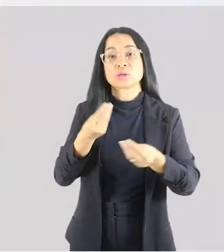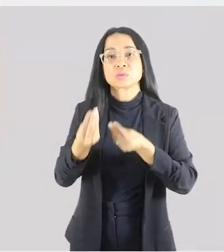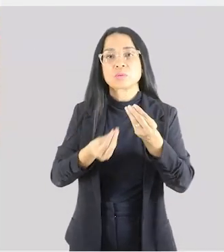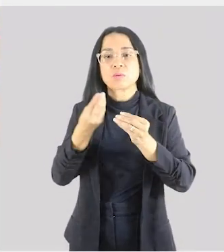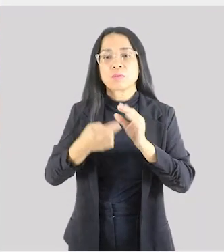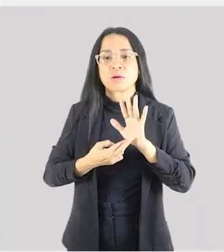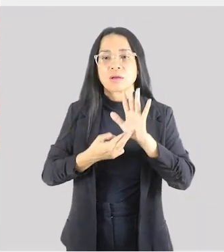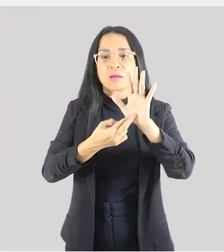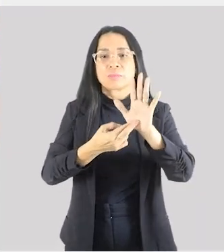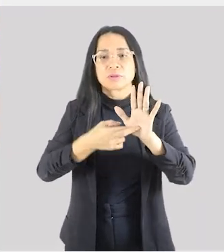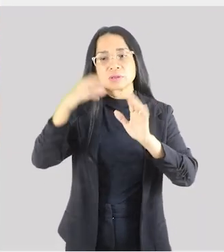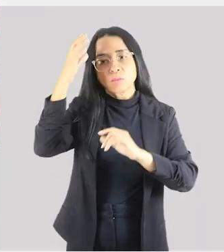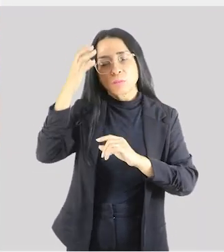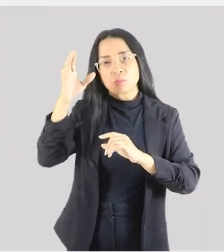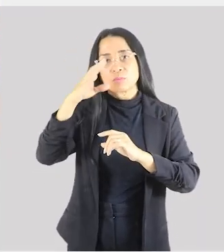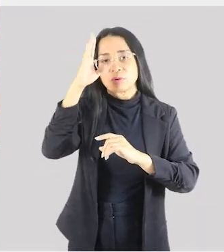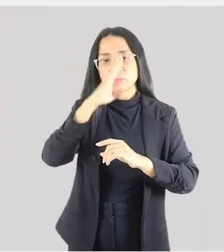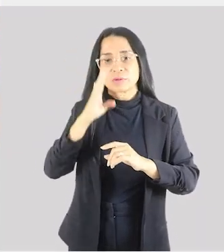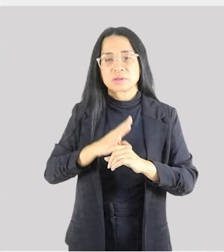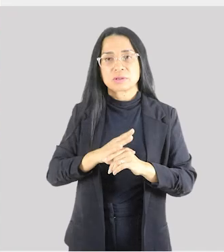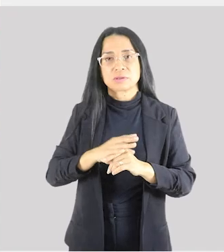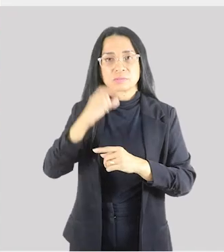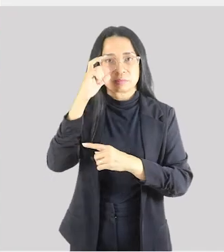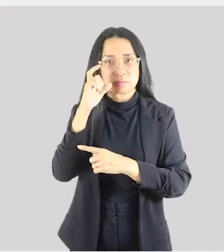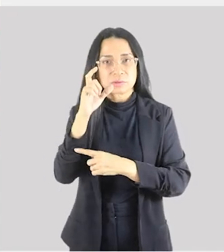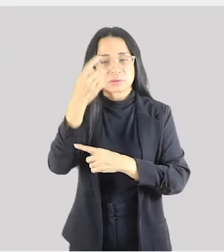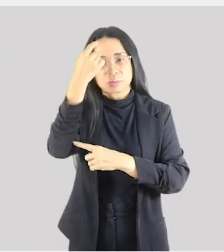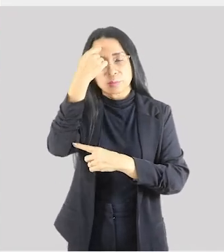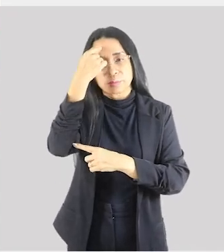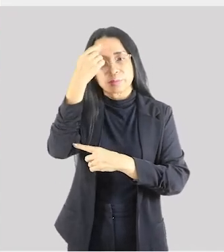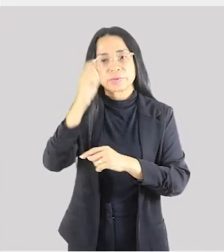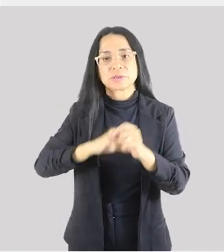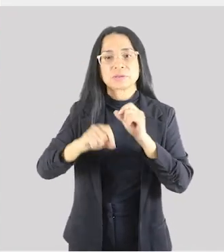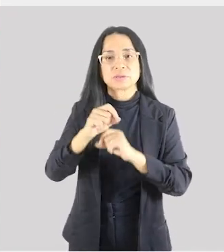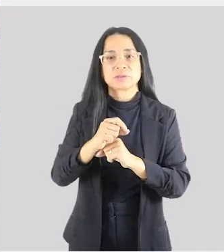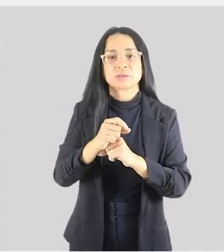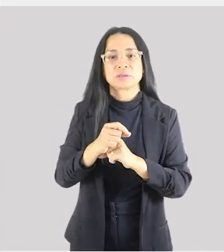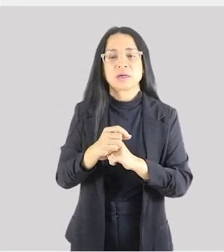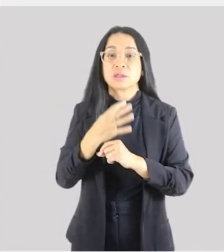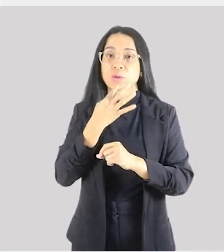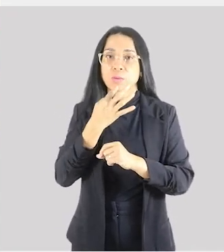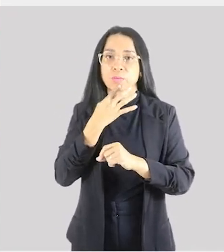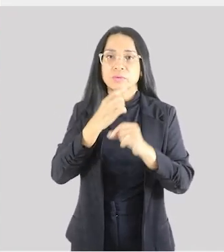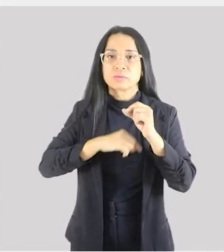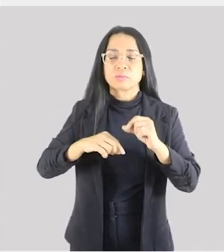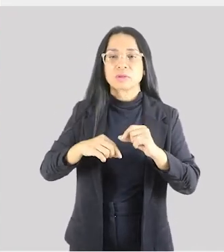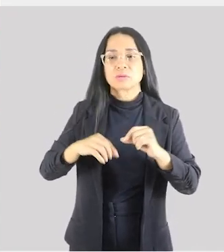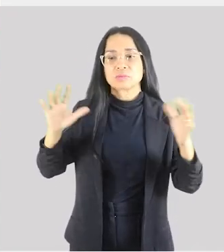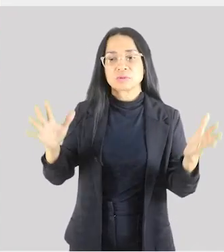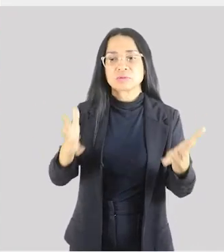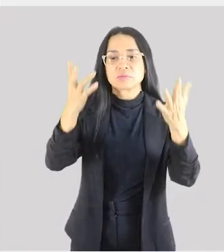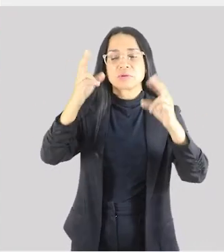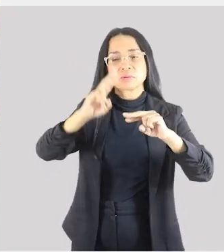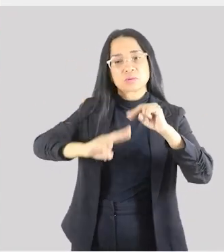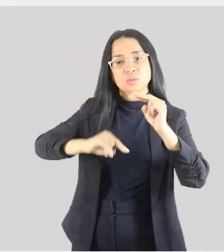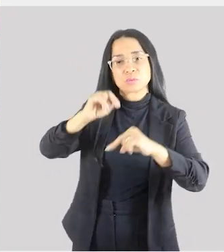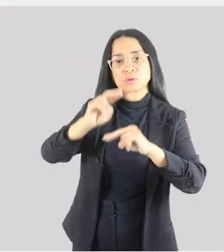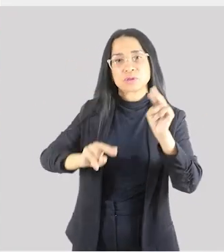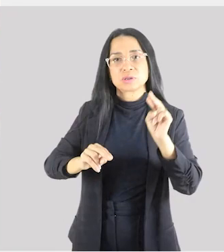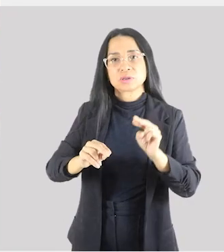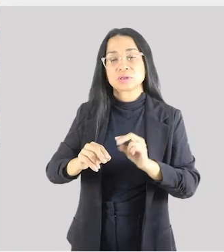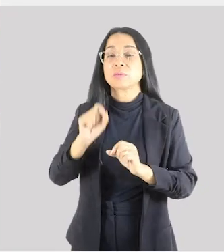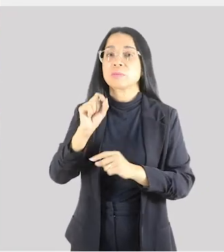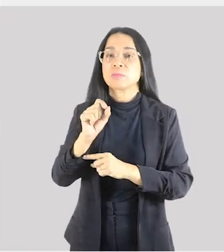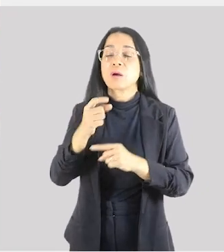brasileira. É interessante pensar nesse reconhecimento das festas juninas, porque isso foi uma legislação aprovada no